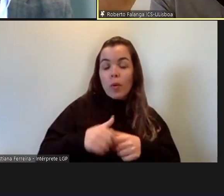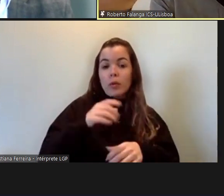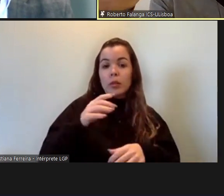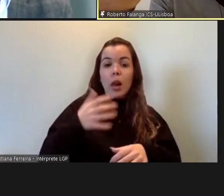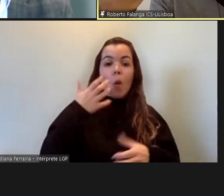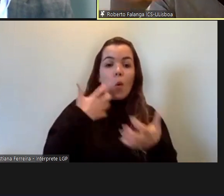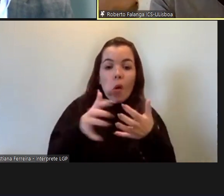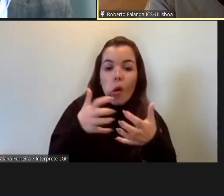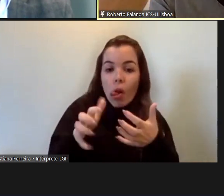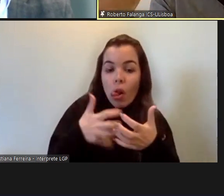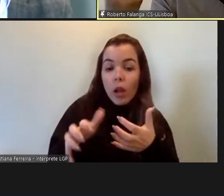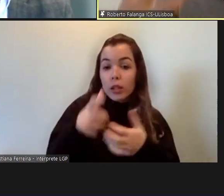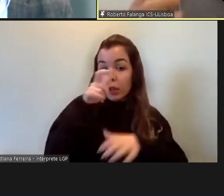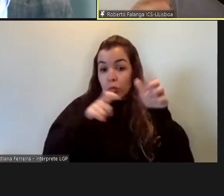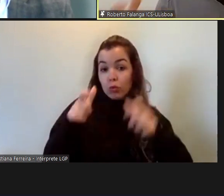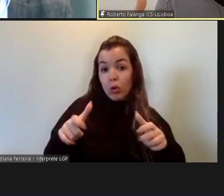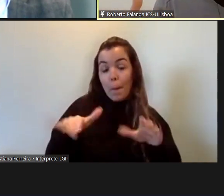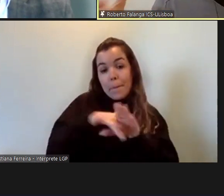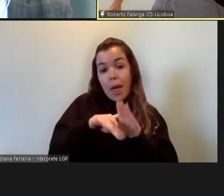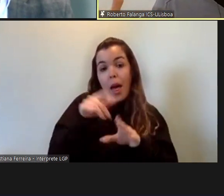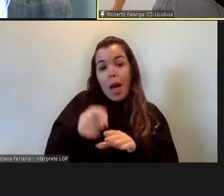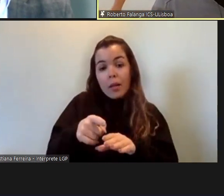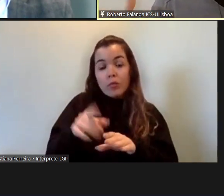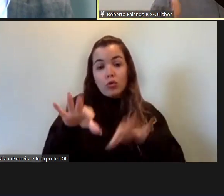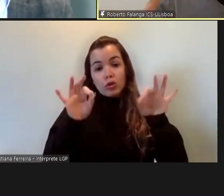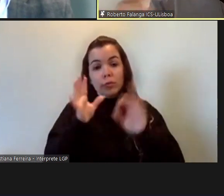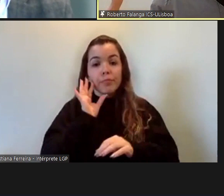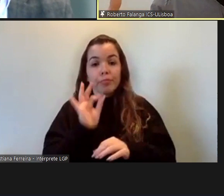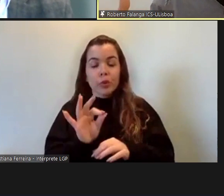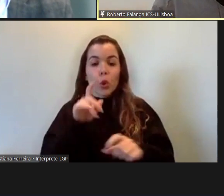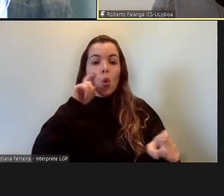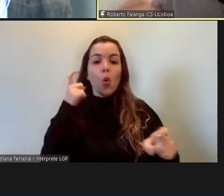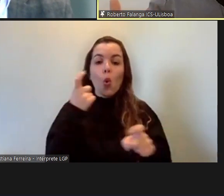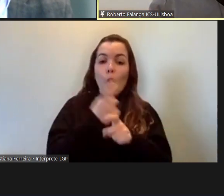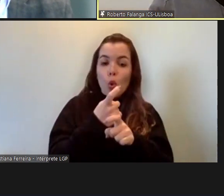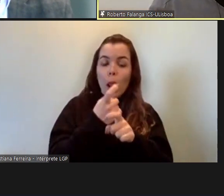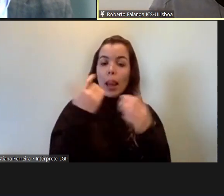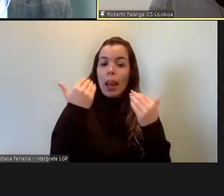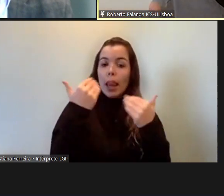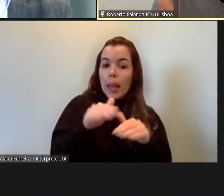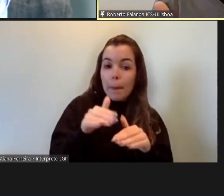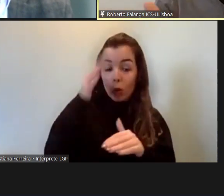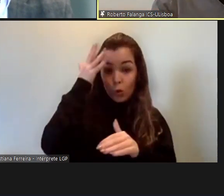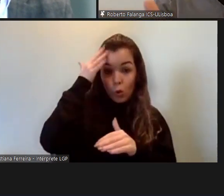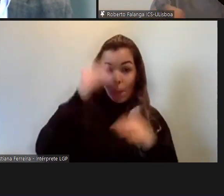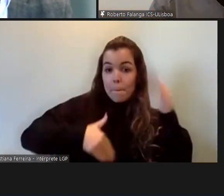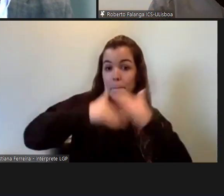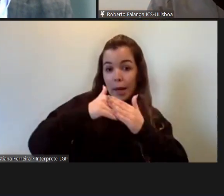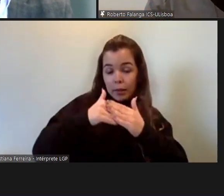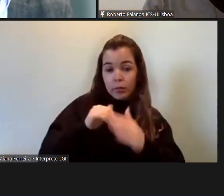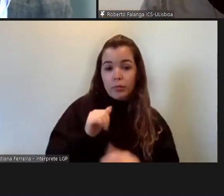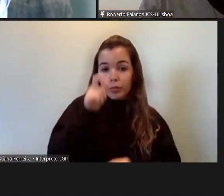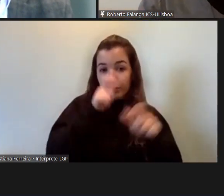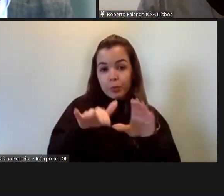aleatória dos participantes e, portanto, existe também um controle, um limite no número de participantes. Mas isso em termos,